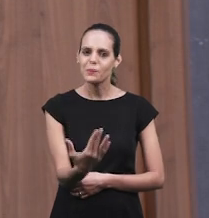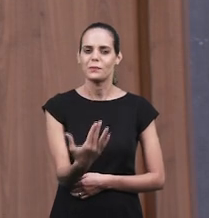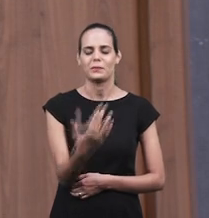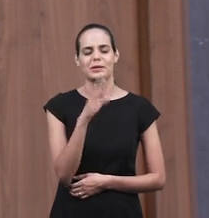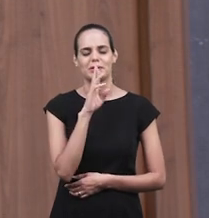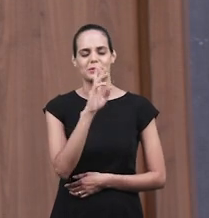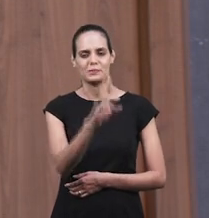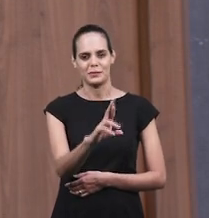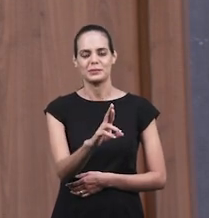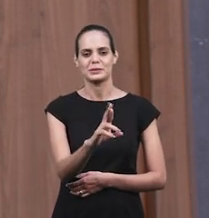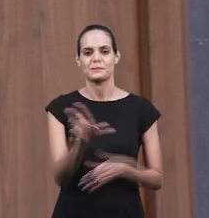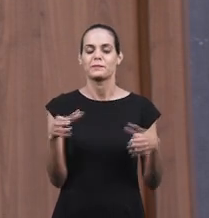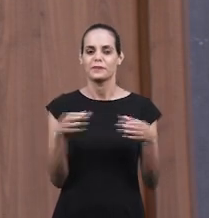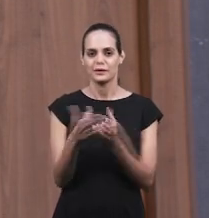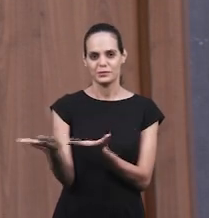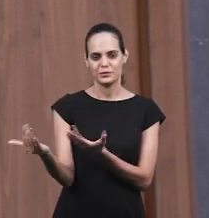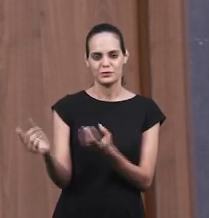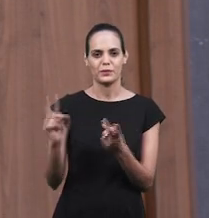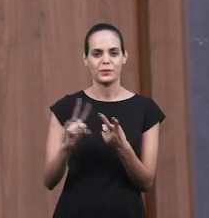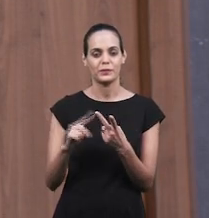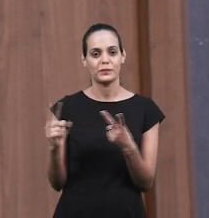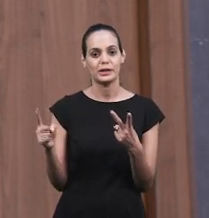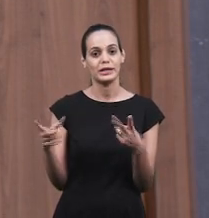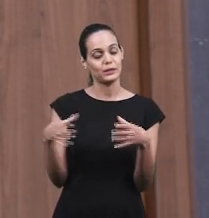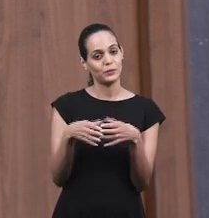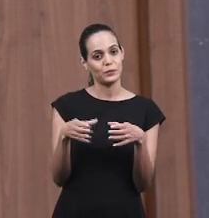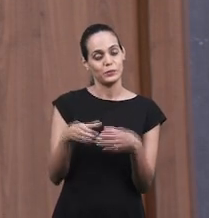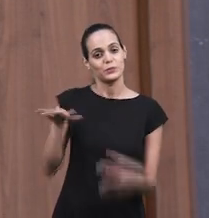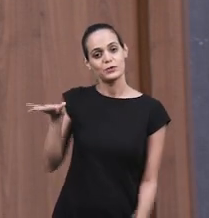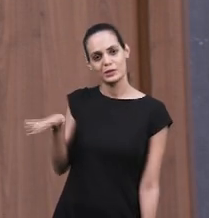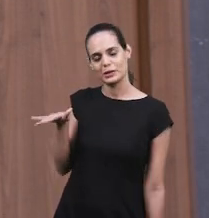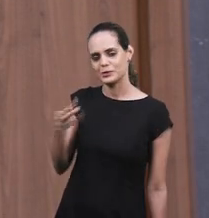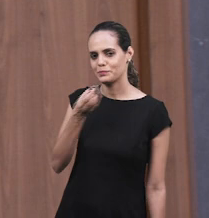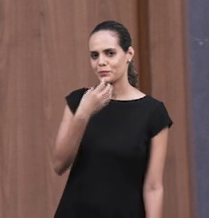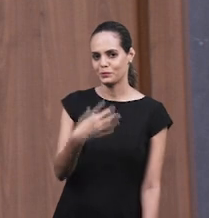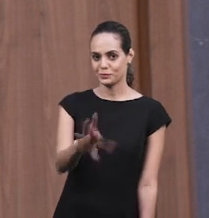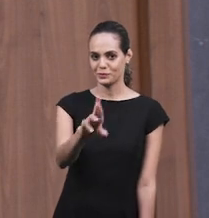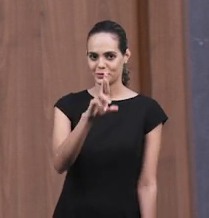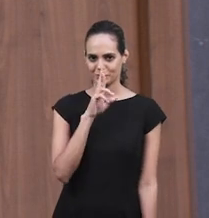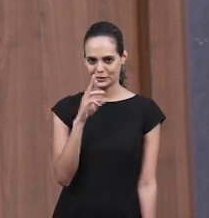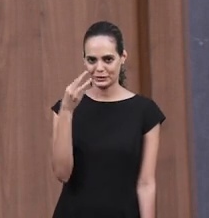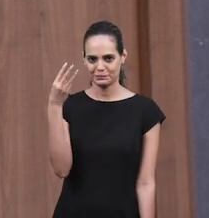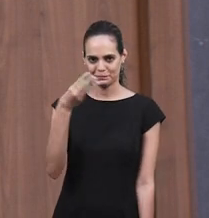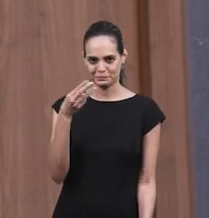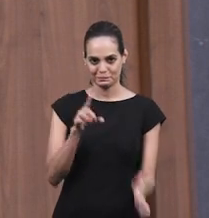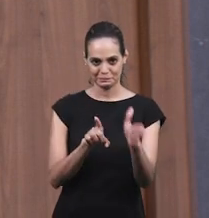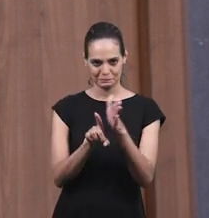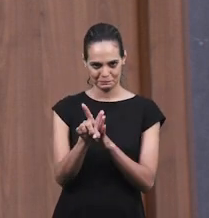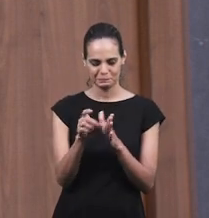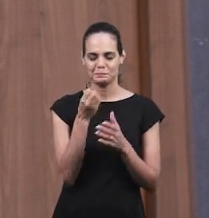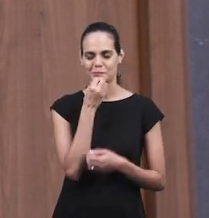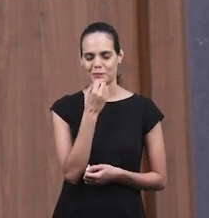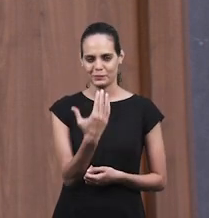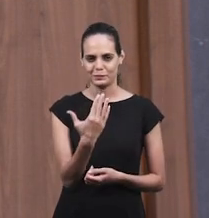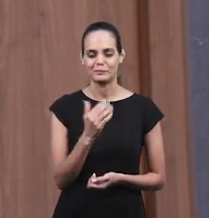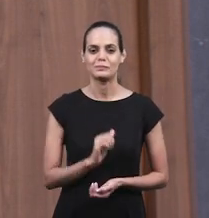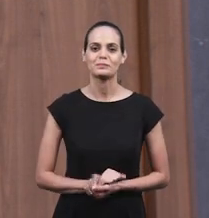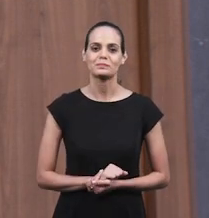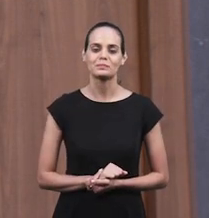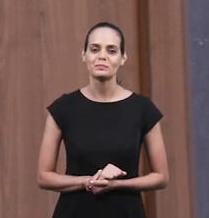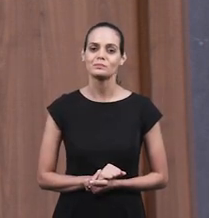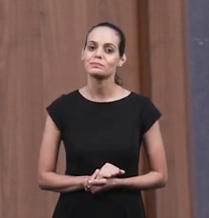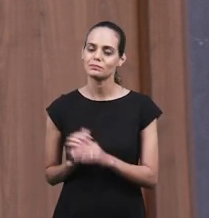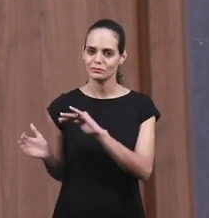da classe de jovens e também da classe de crianças, que deram essas respostas para nós a essa terceira pergunta. Vamos então